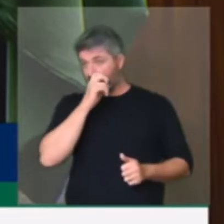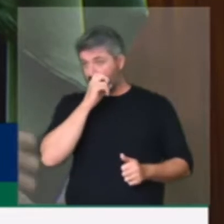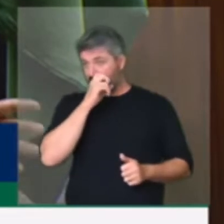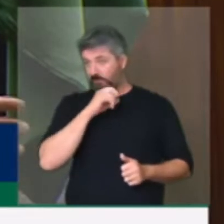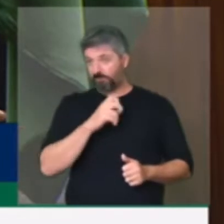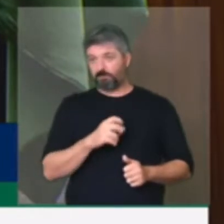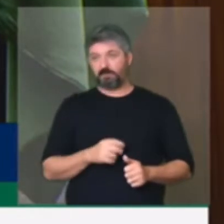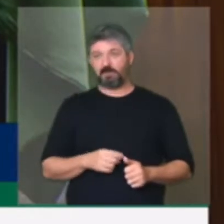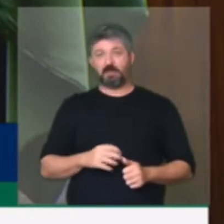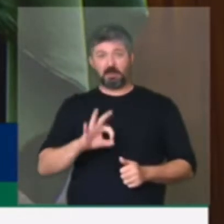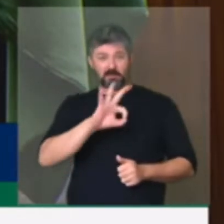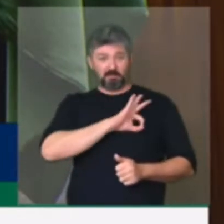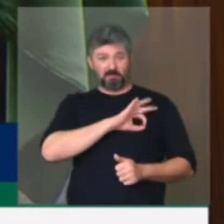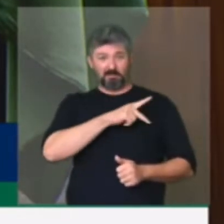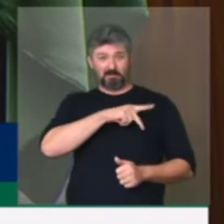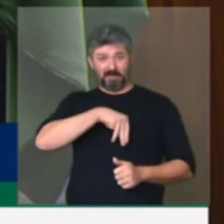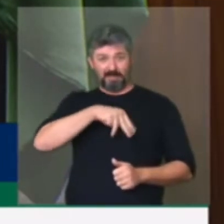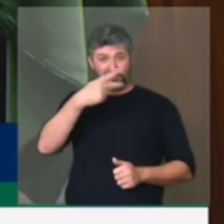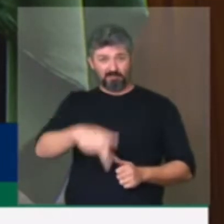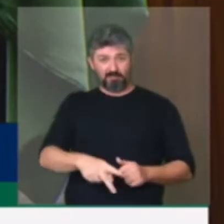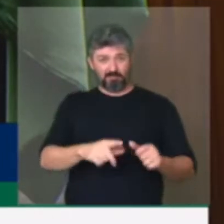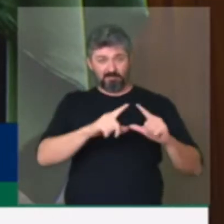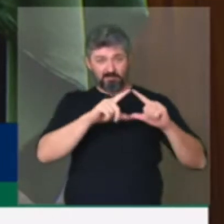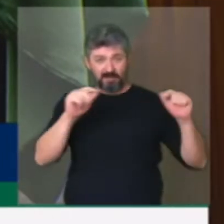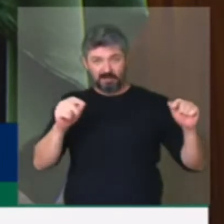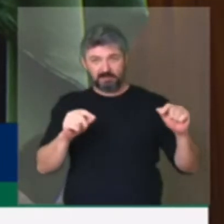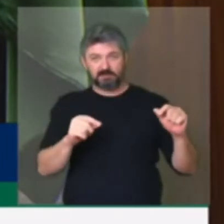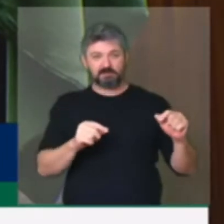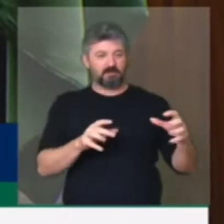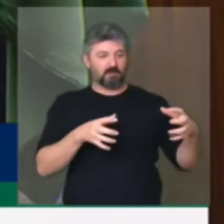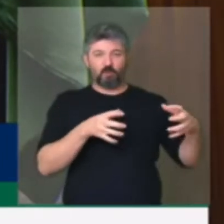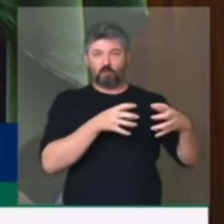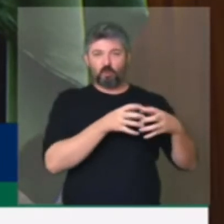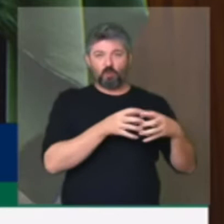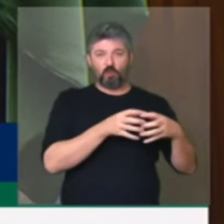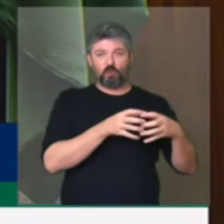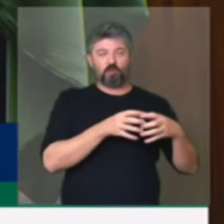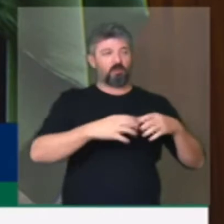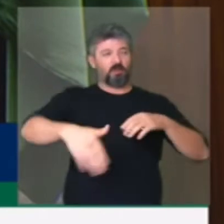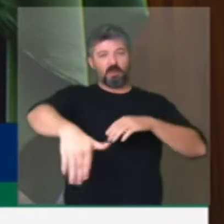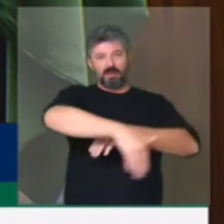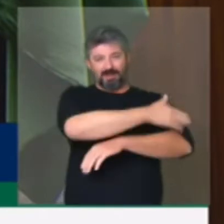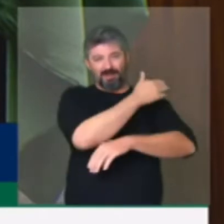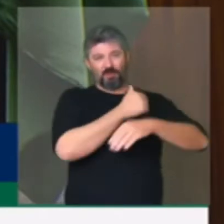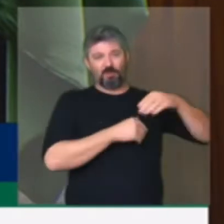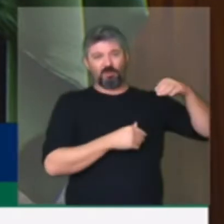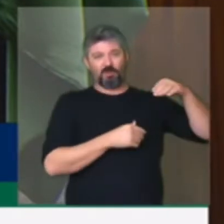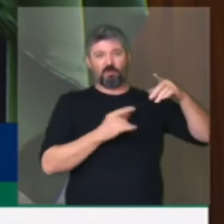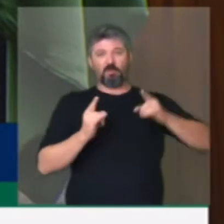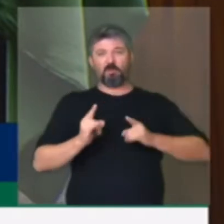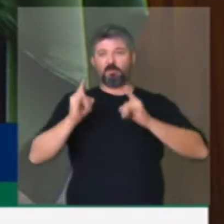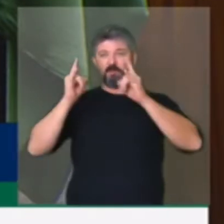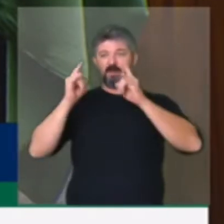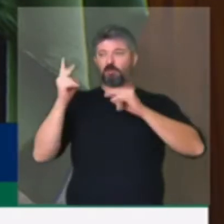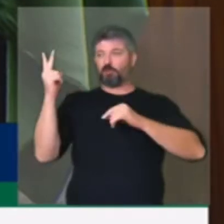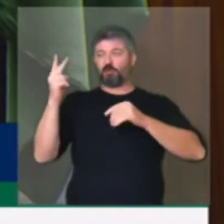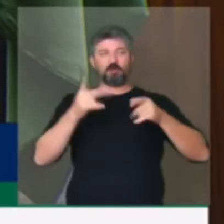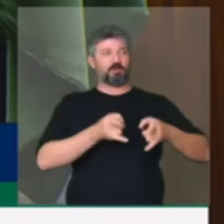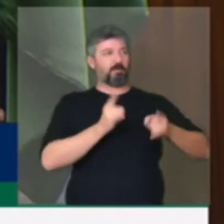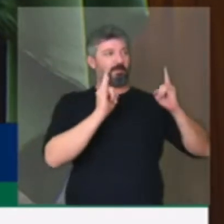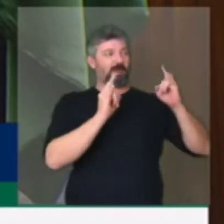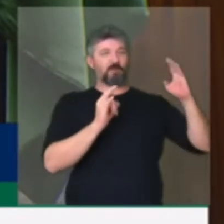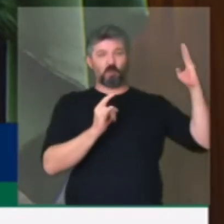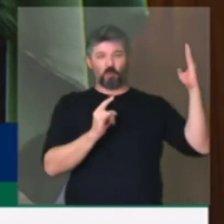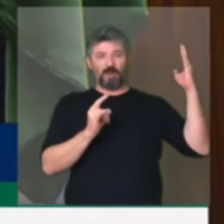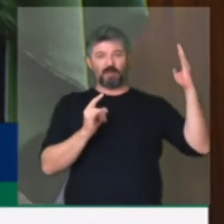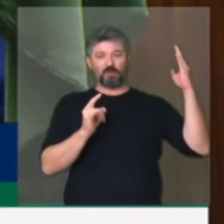Chega a PM do Distrito Federal, num grupo vindo pela avenida, que separa o anexo 2 do 4, e